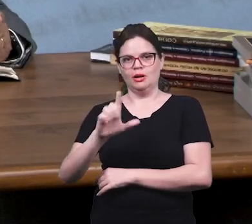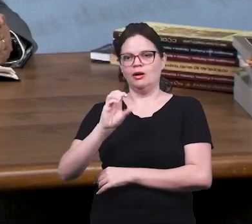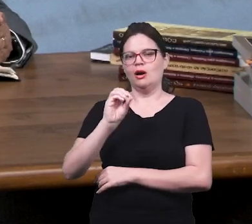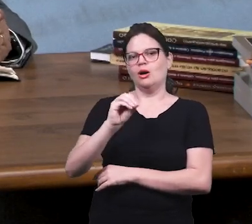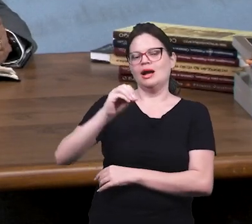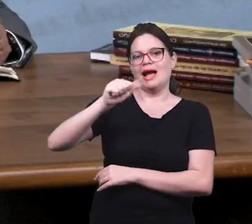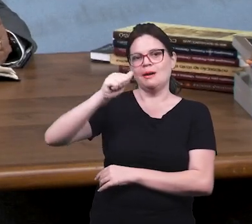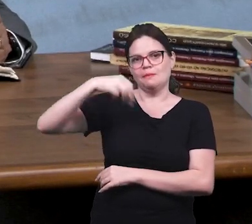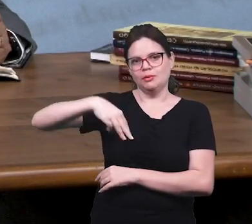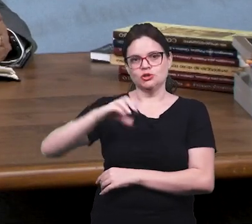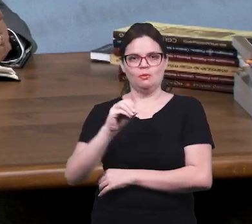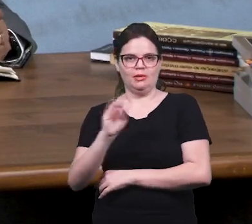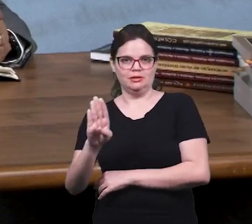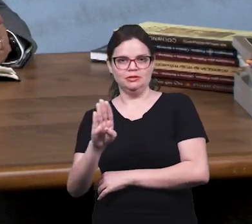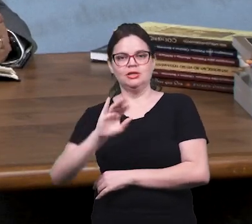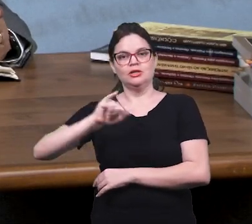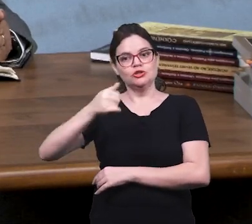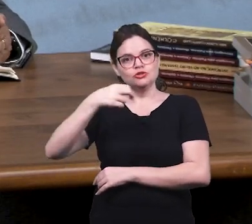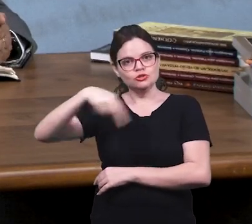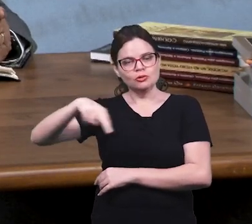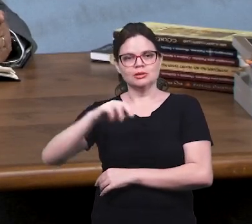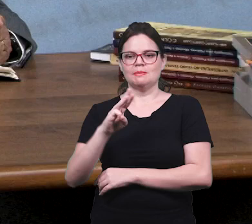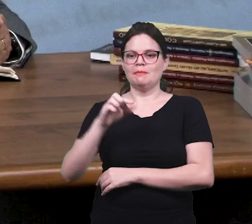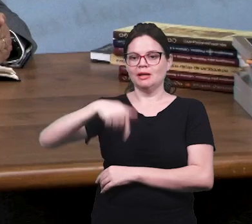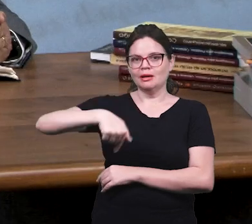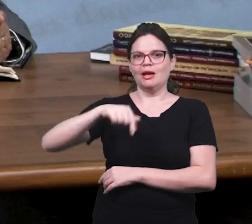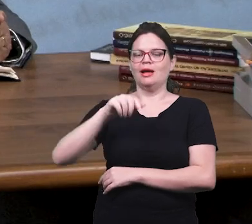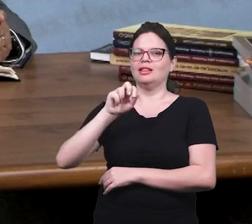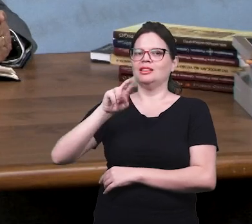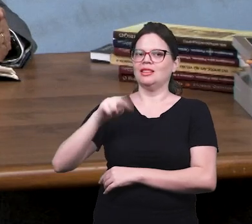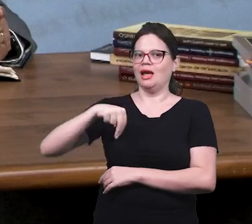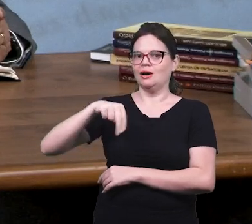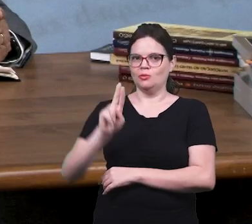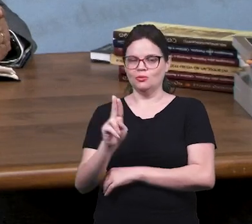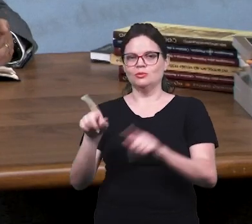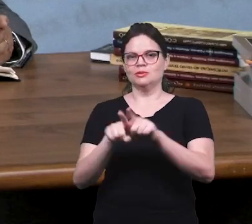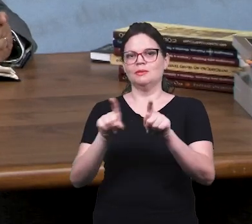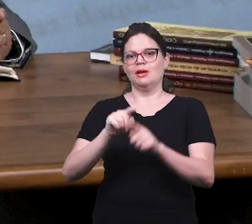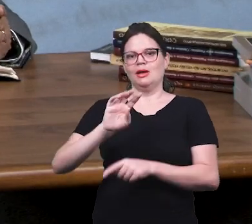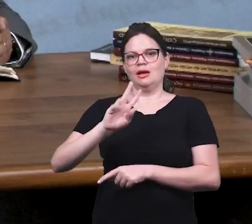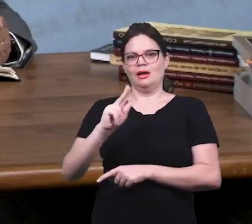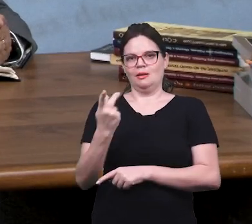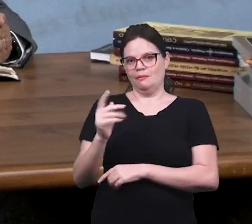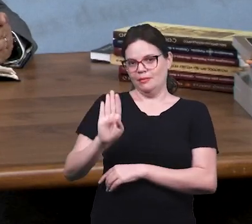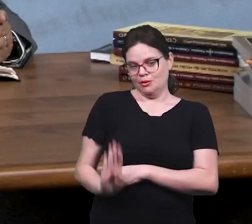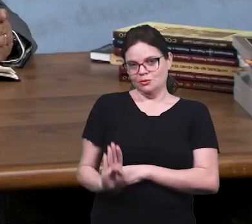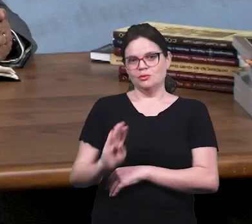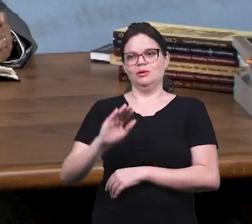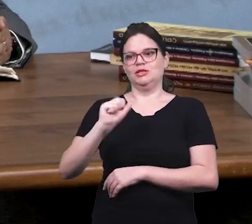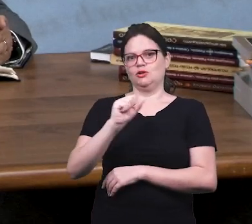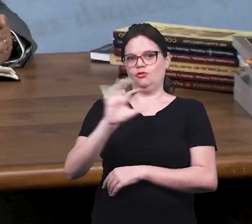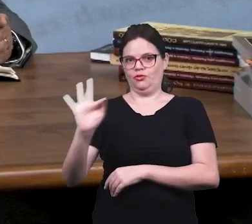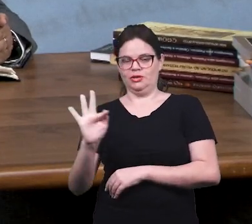Obadias, Jonas, Miqueias, Naum, Abacuque, Sofonias, Ageu, Zacarias